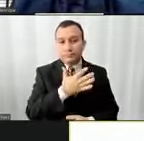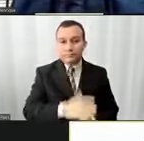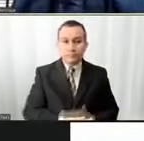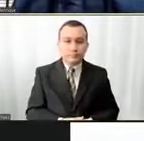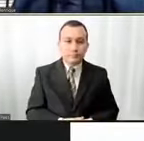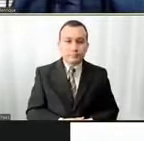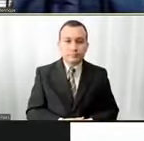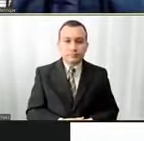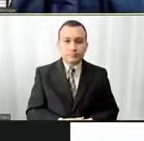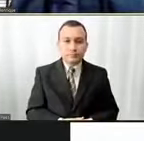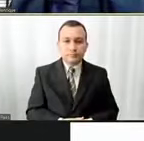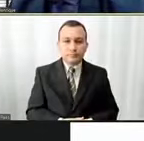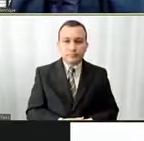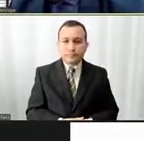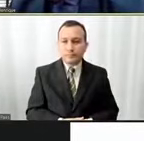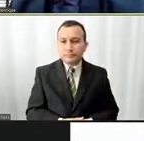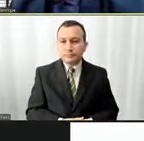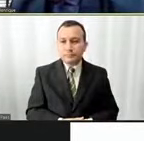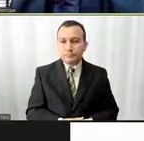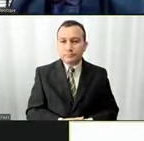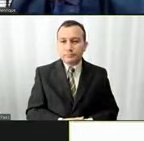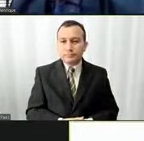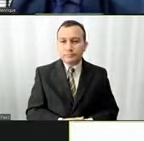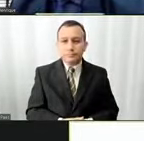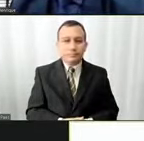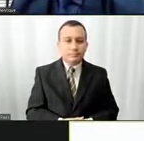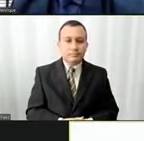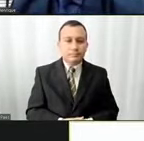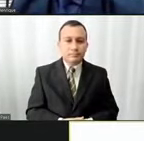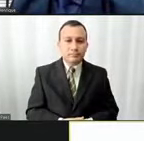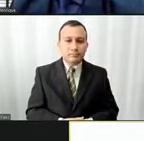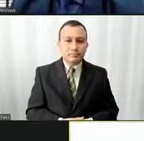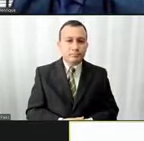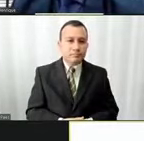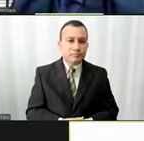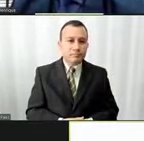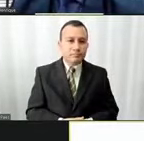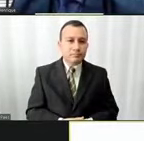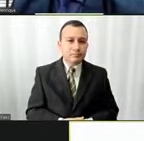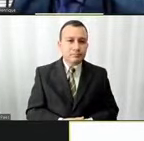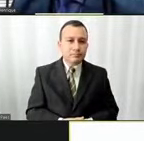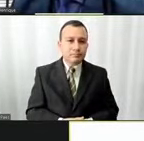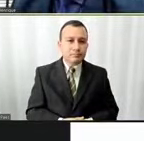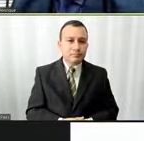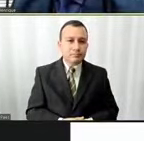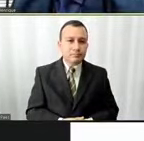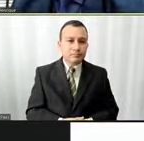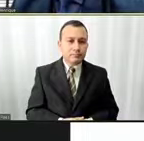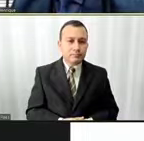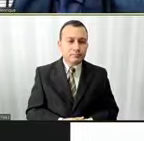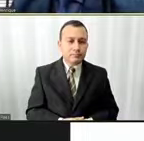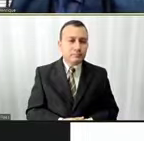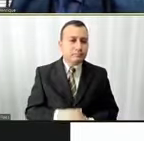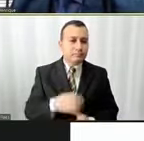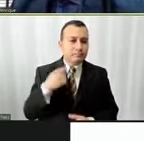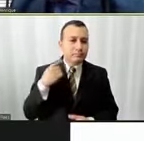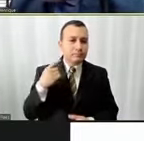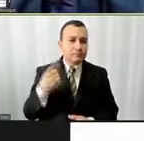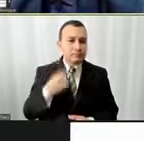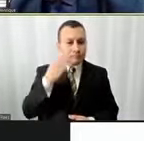Ok. A população vai. Vereadora. Para vocês vereadora, que já sabemos a posição da senhora. Morte. Vamos